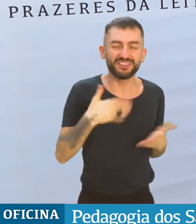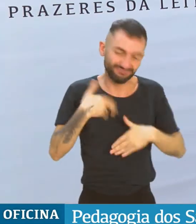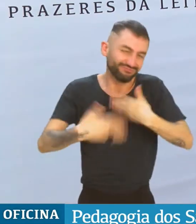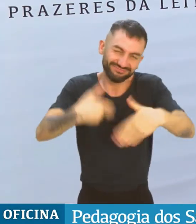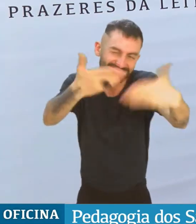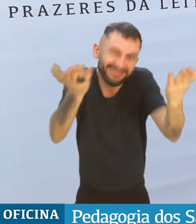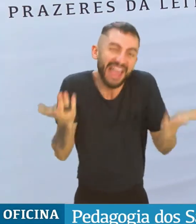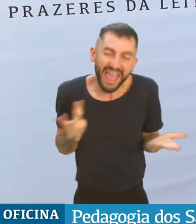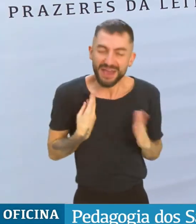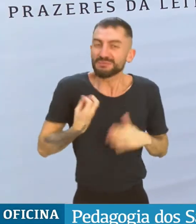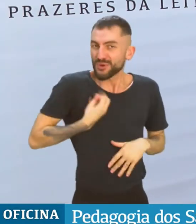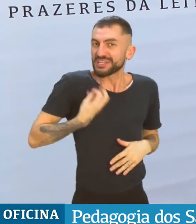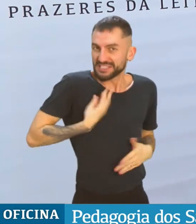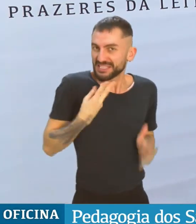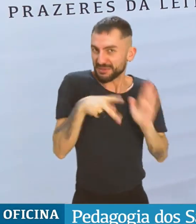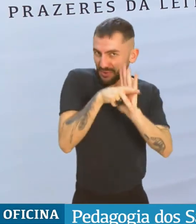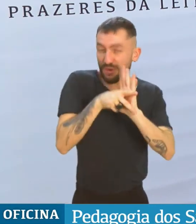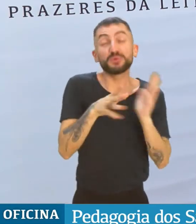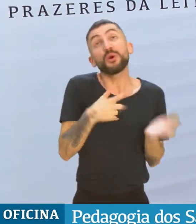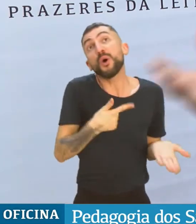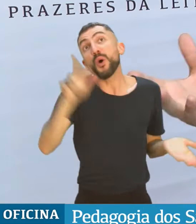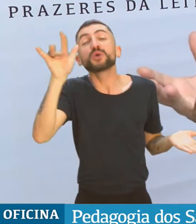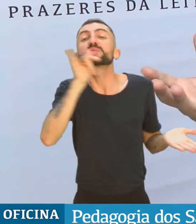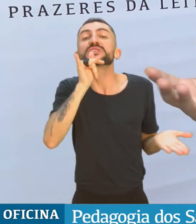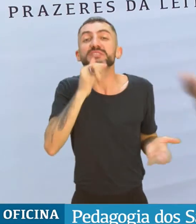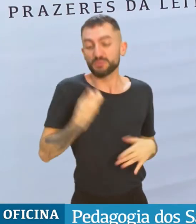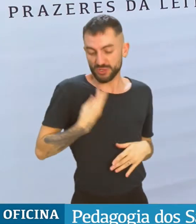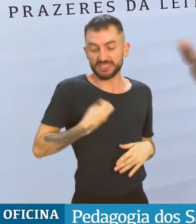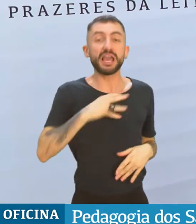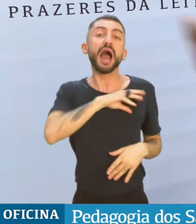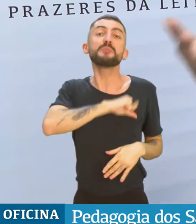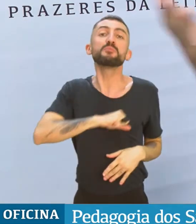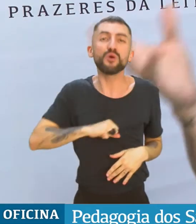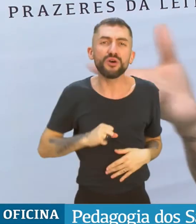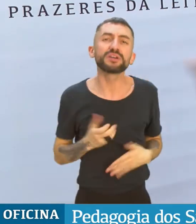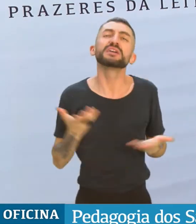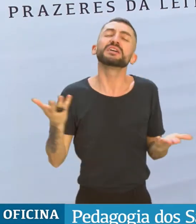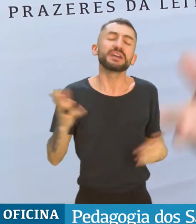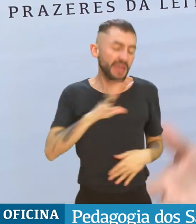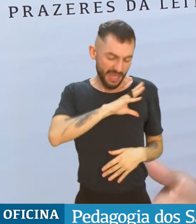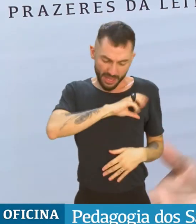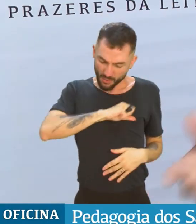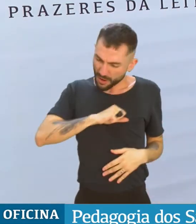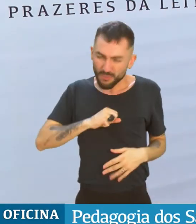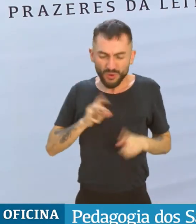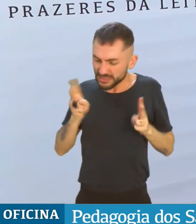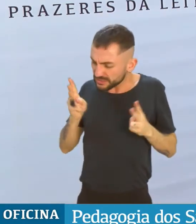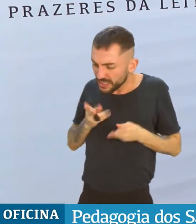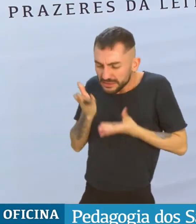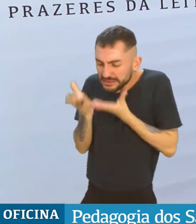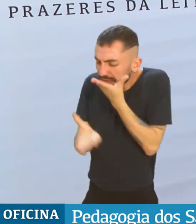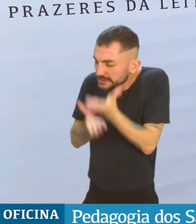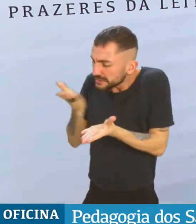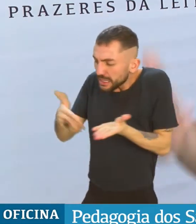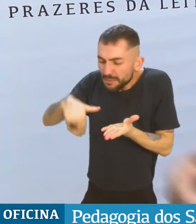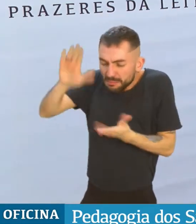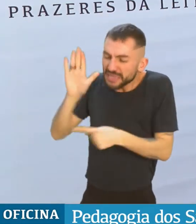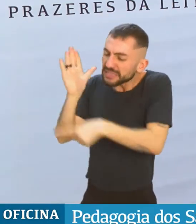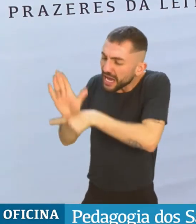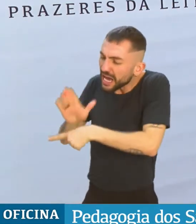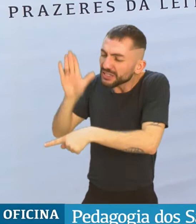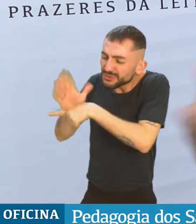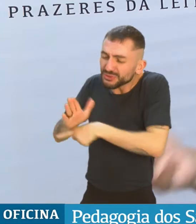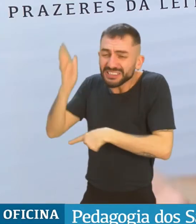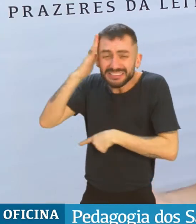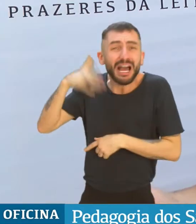Ou você vai falar um poema de amor, como do Vinícius. De tudo ao meu amor serei atento antes, e quanto aos eles sempre tanto, que